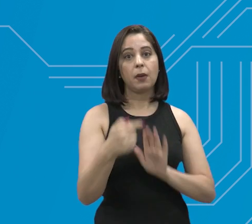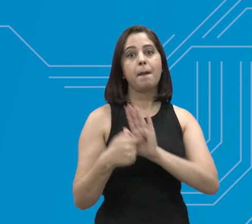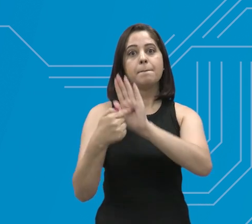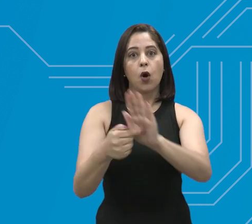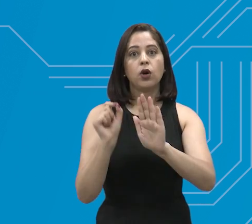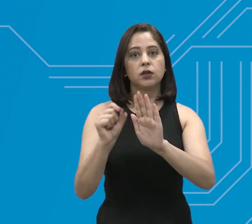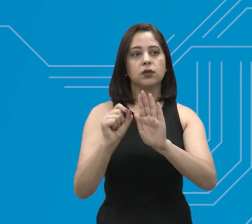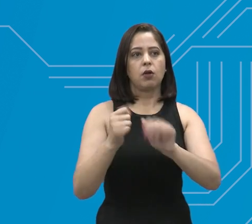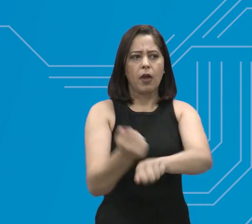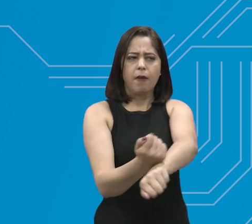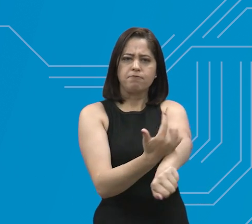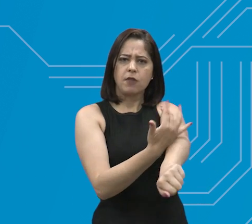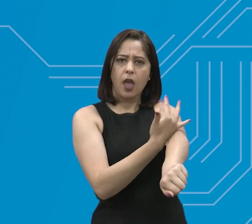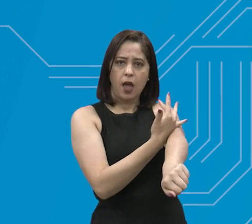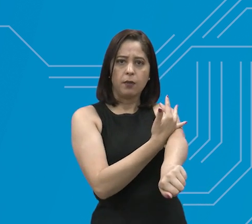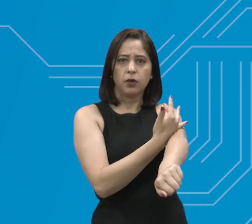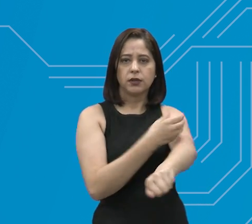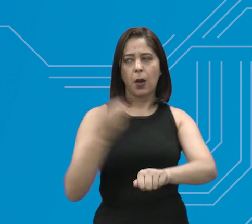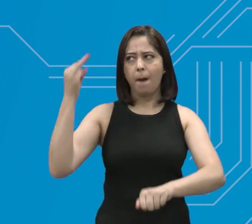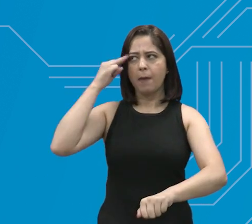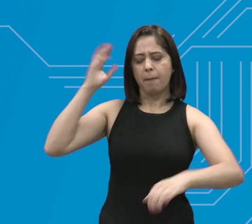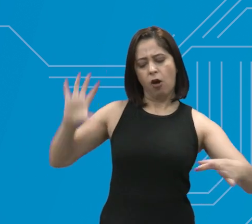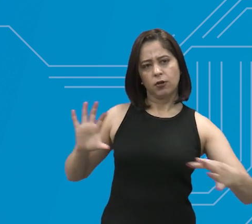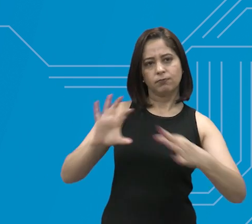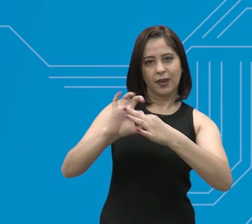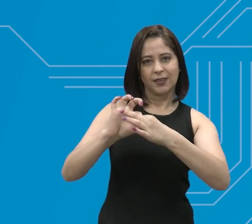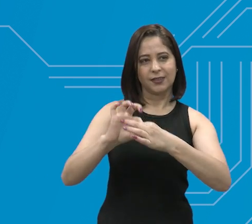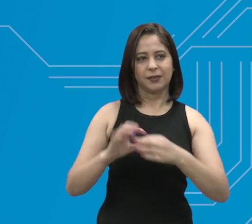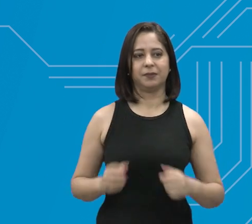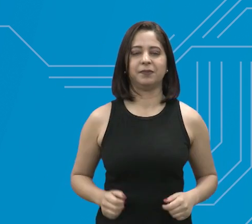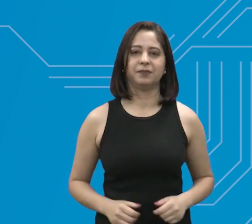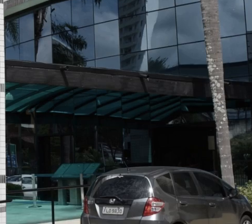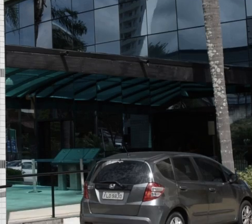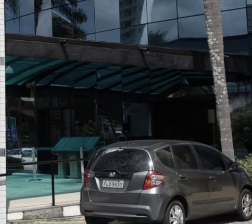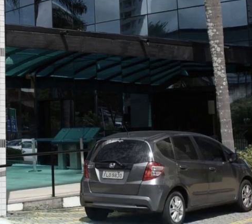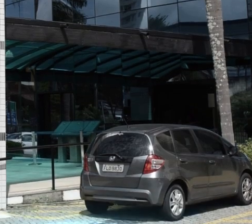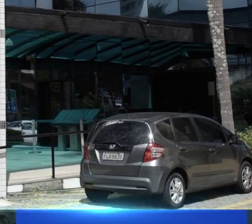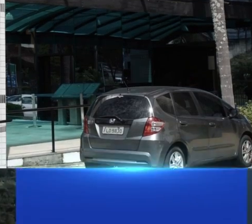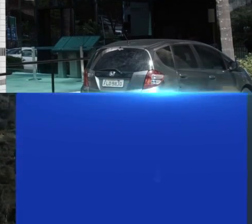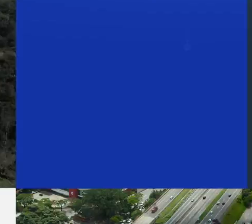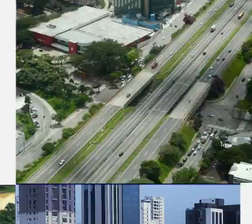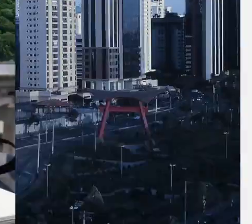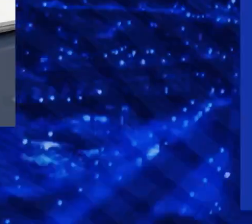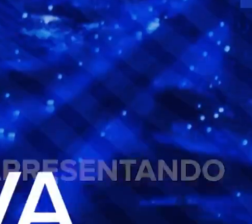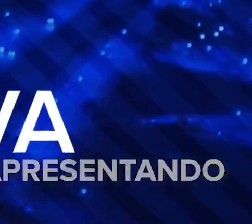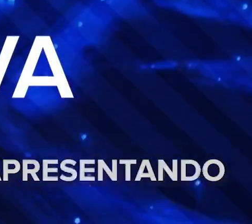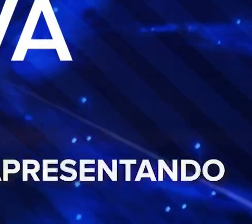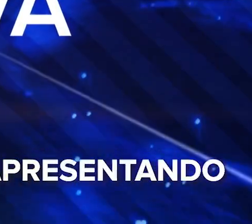relação entre eventos emocionais e memória. É daqui a pouco.